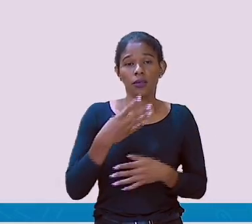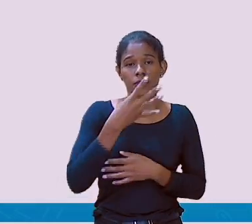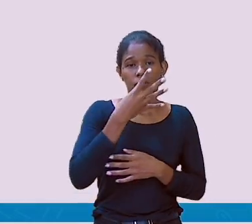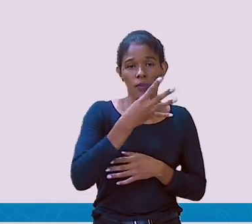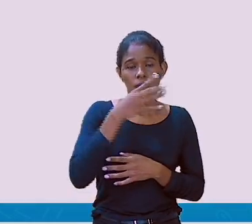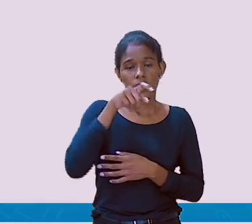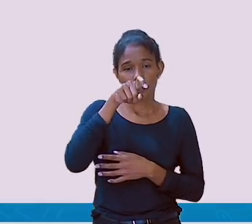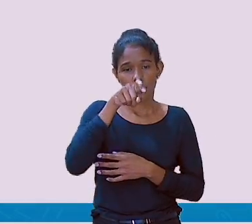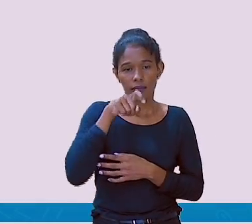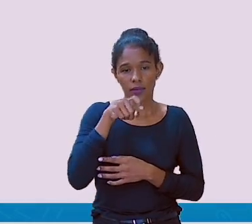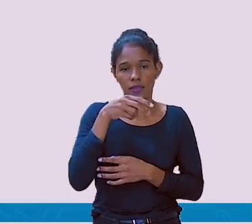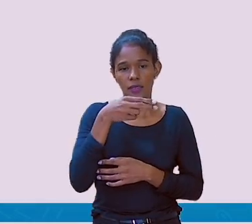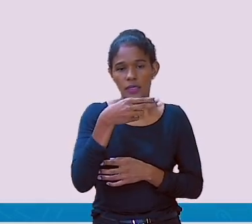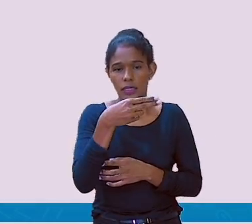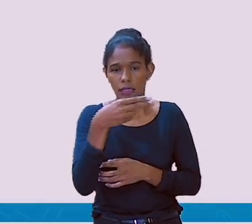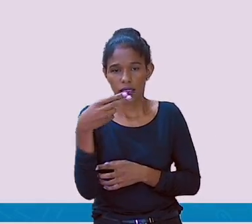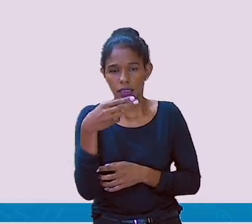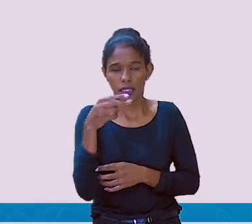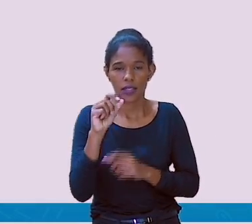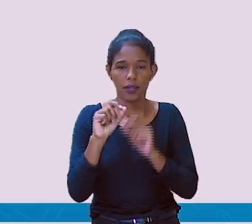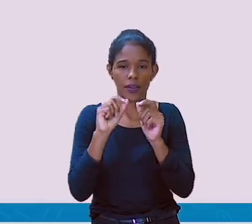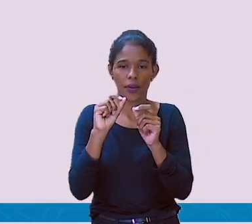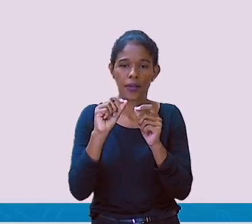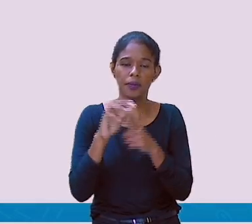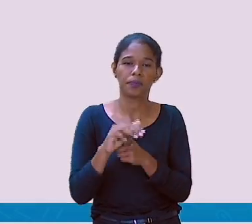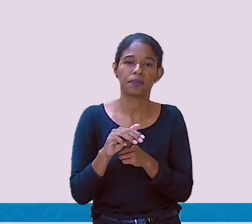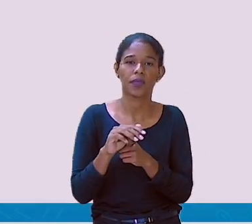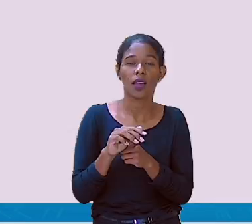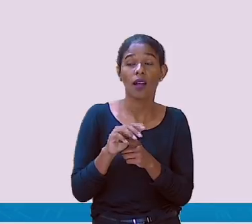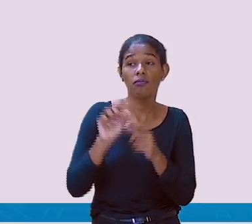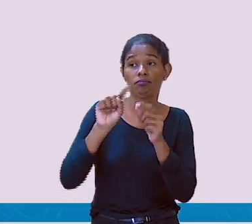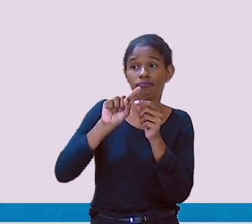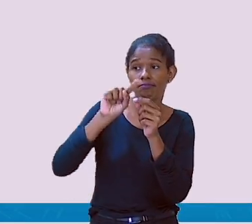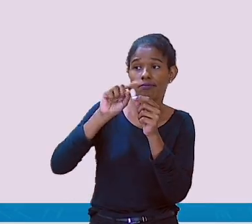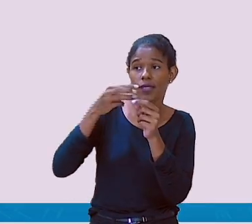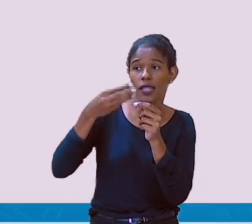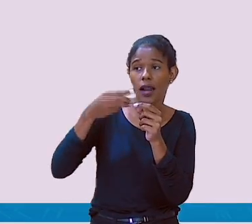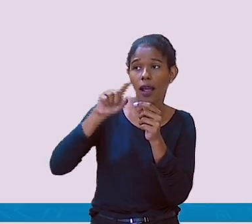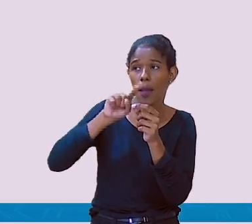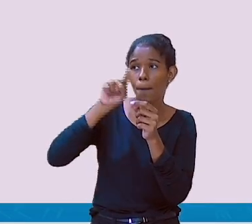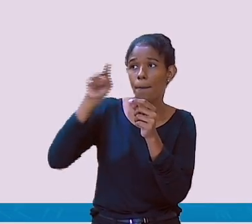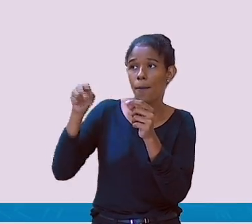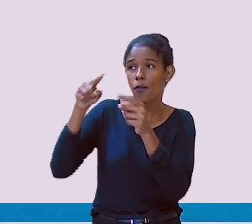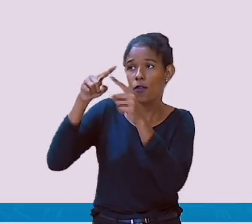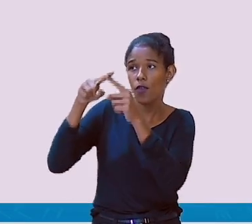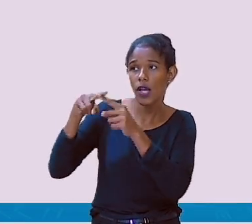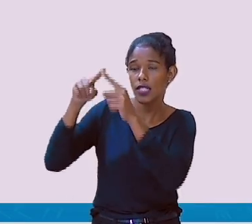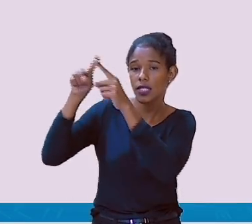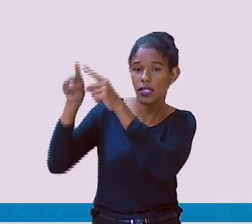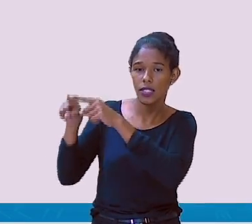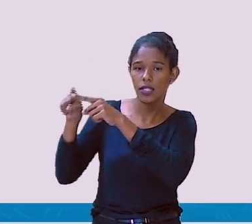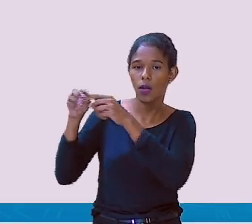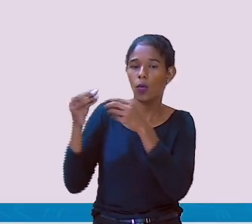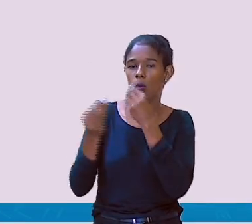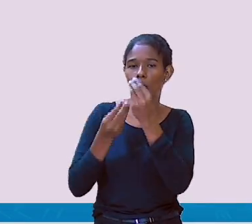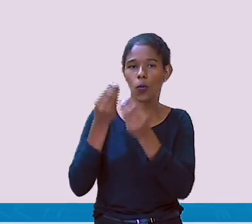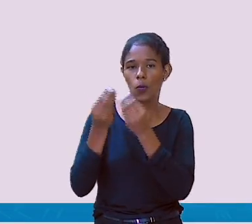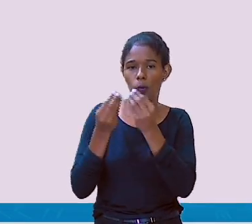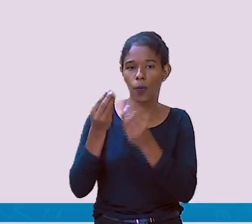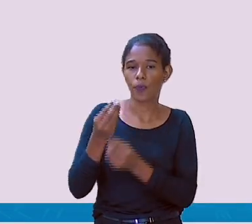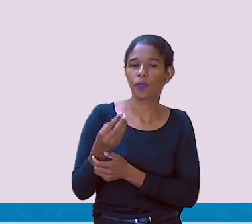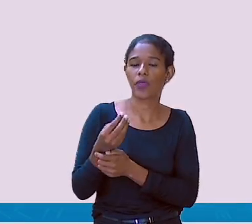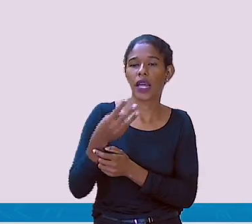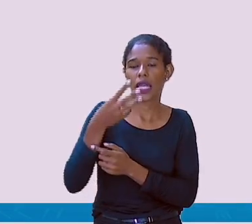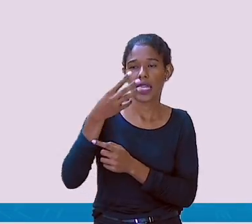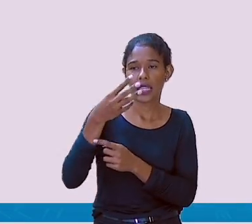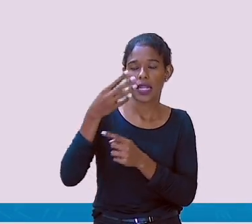4x é igual, aplicando a propriedade distributiva, que esse número foi fatorado aqui, né? 3 vezes